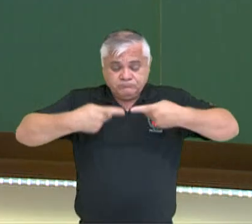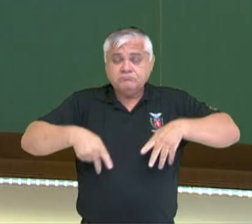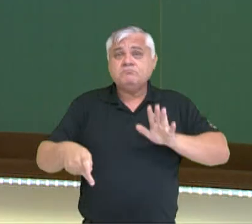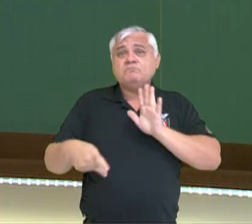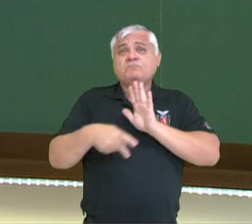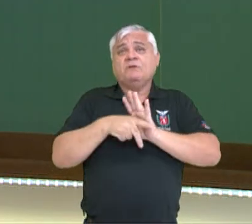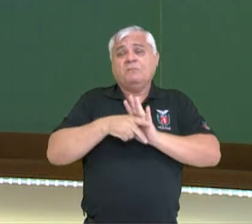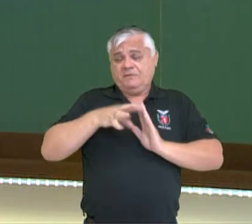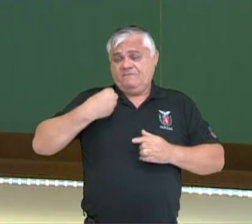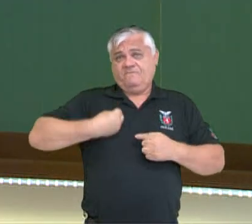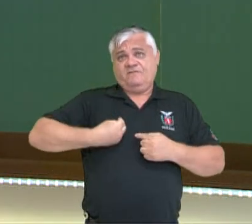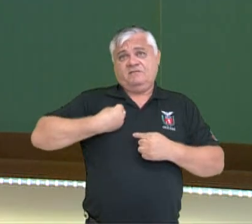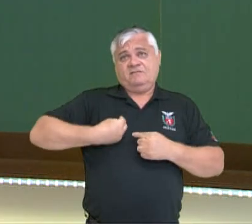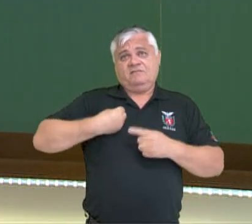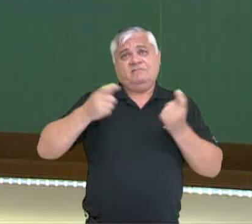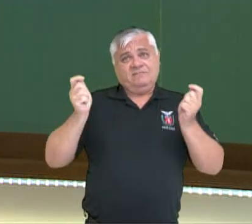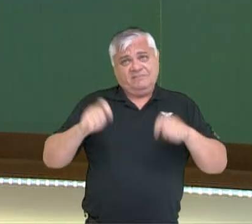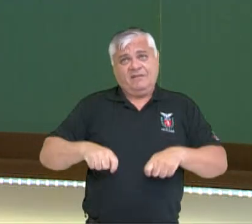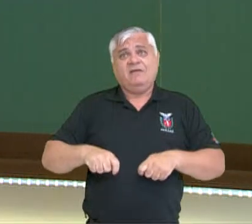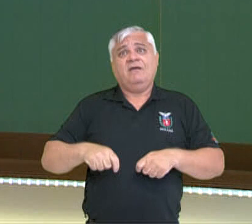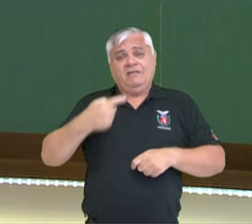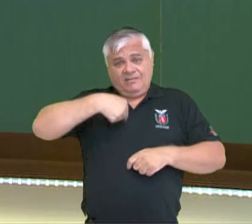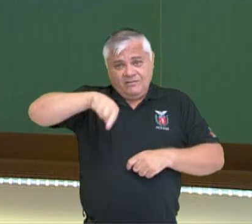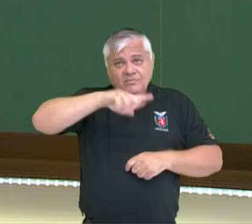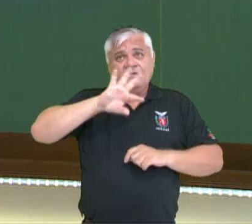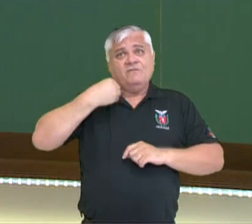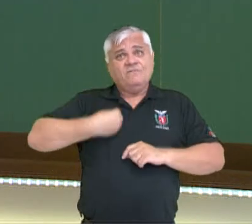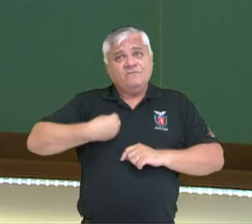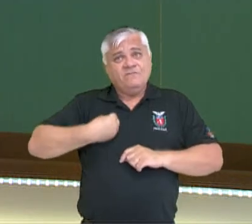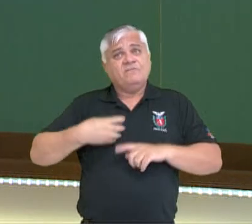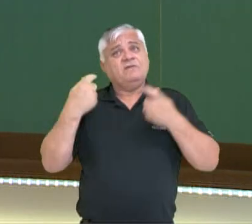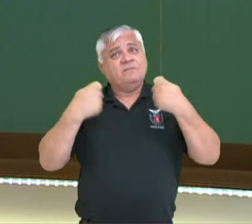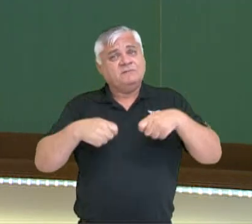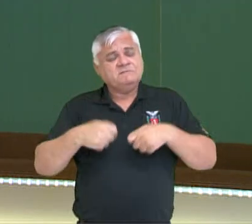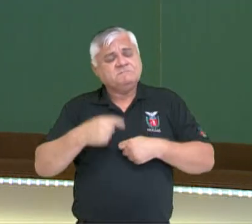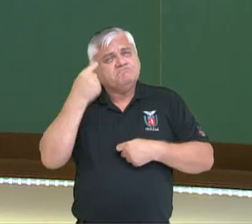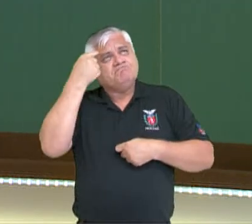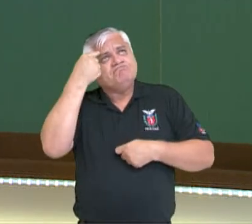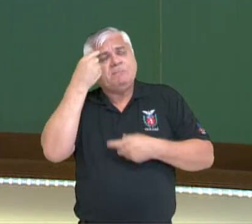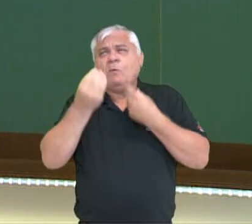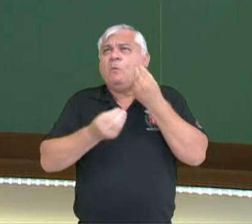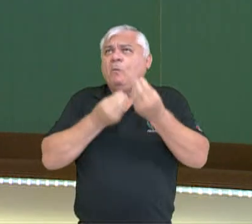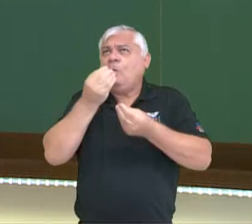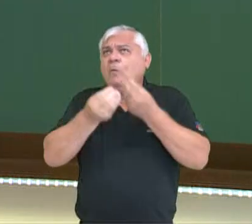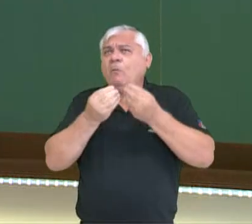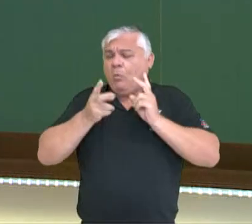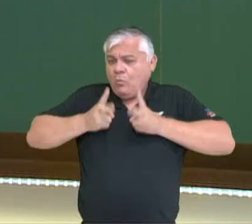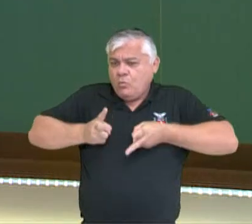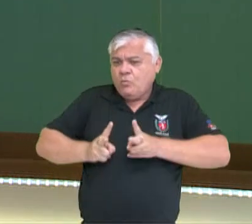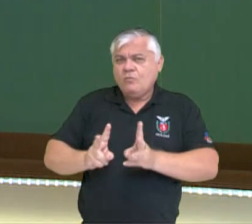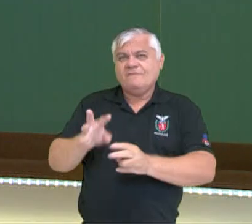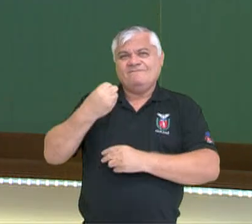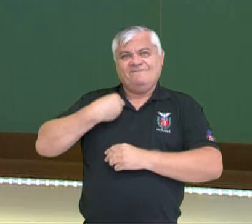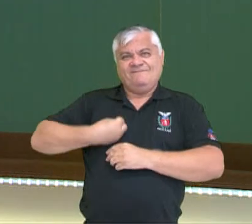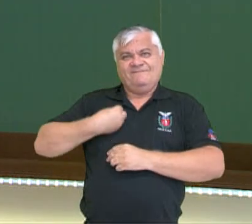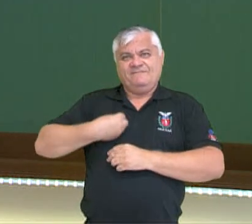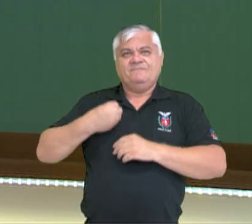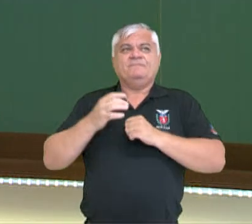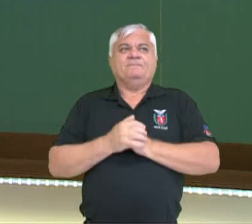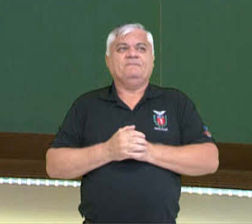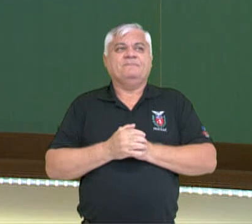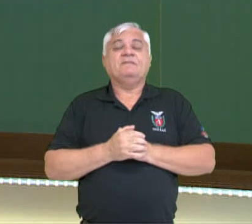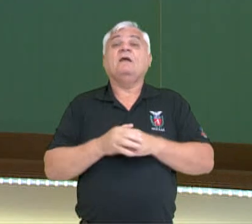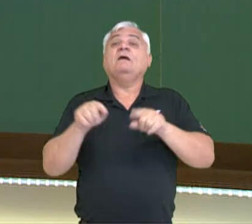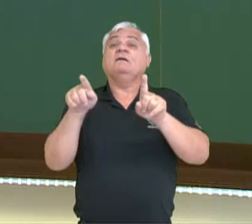sobrevivência. Para sobreviver, nós precisamos pensar meios de subsistência. Depois, para dominar